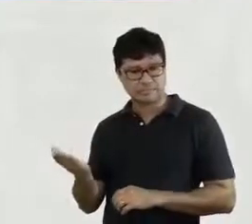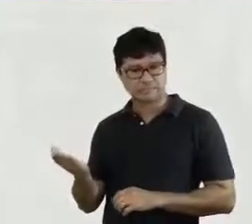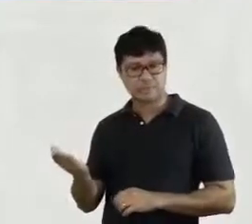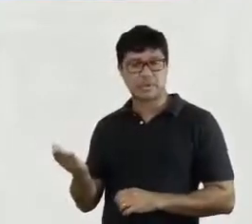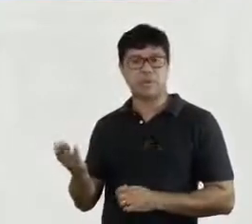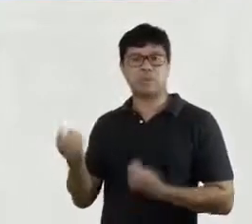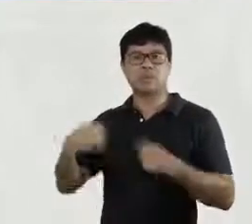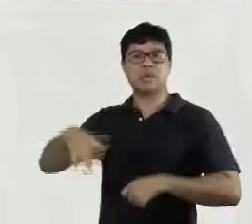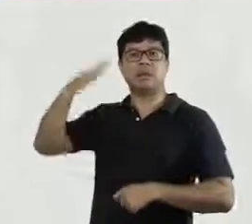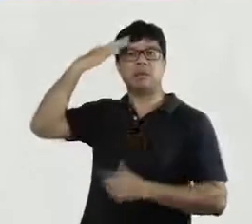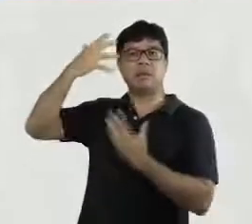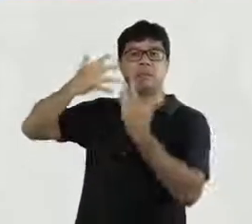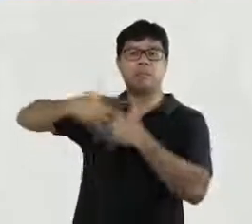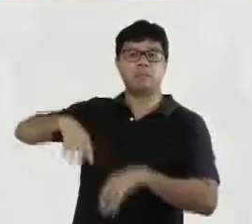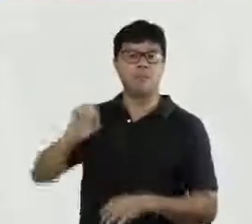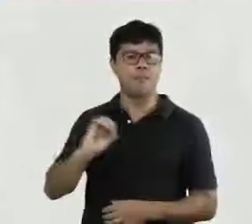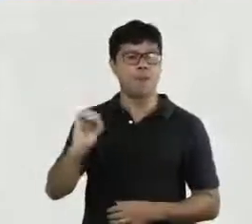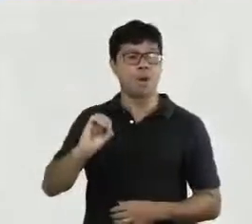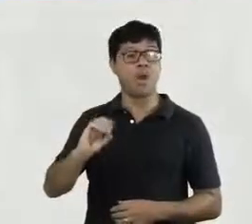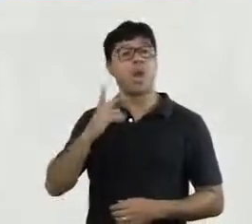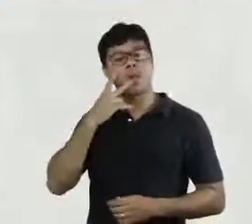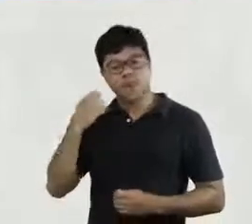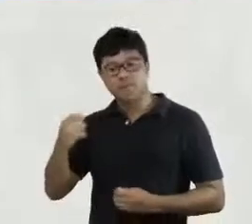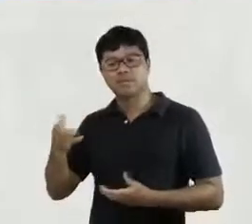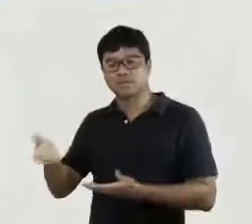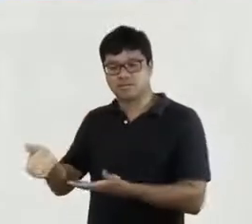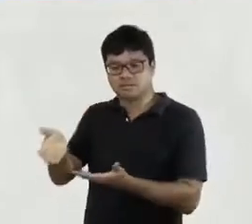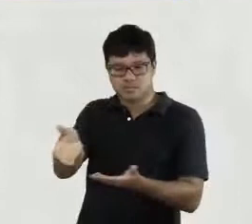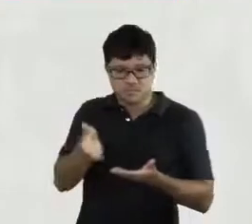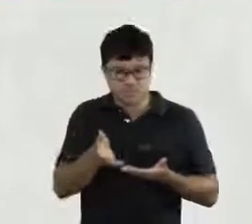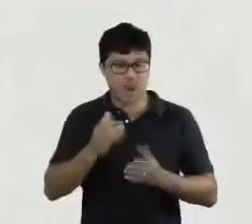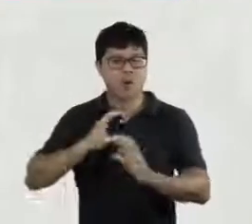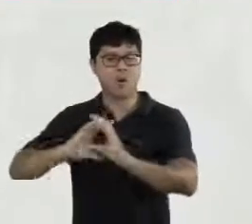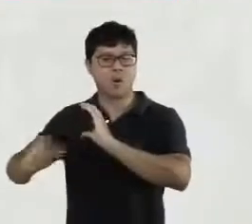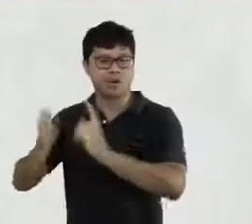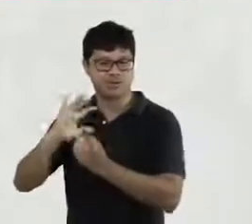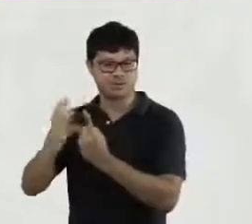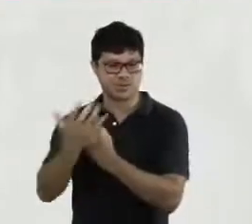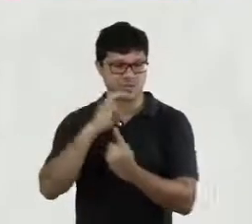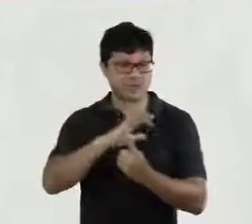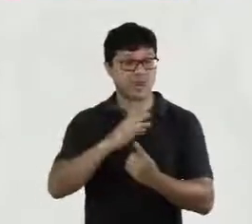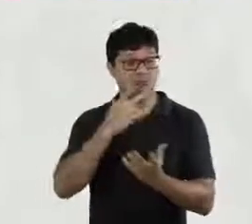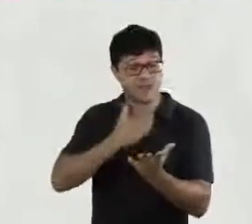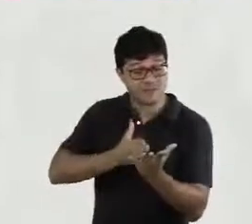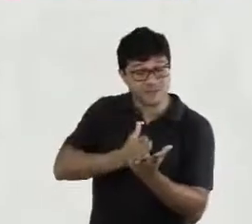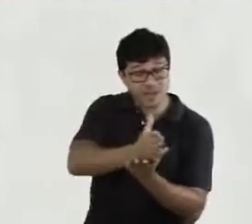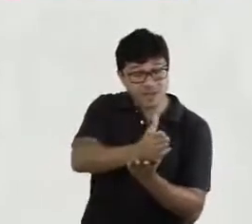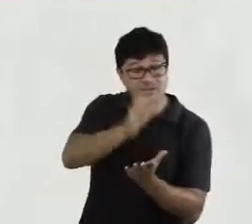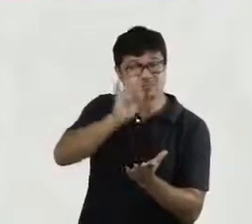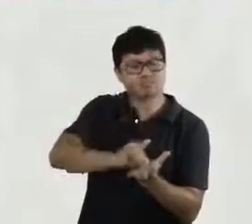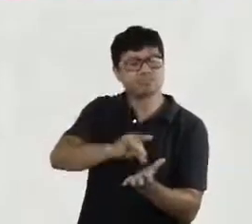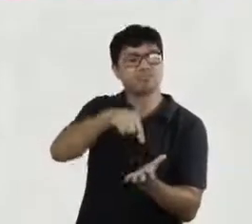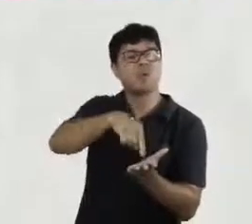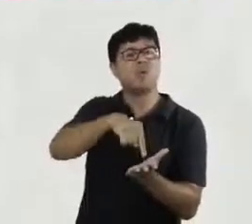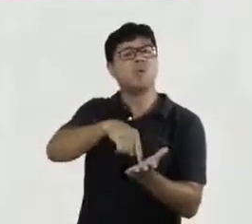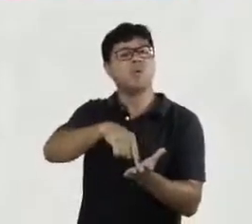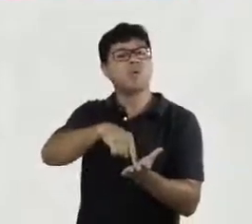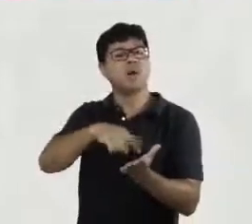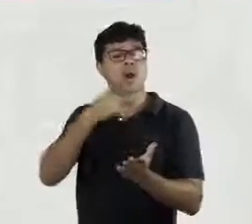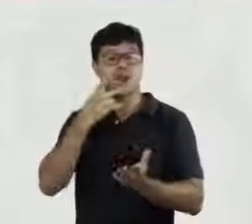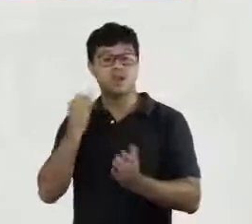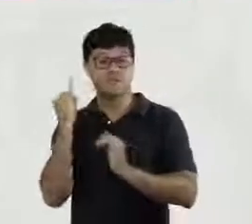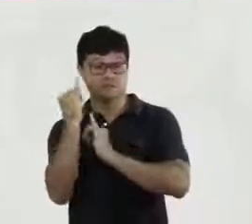de reflexão. Agora, ela precisa ser comunicada. E a vertente essencial para que isso aconteça é